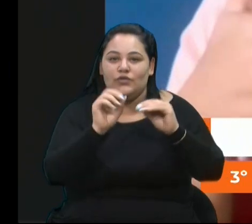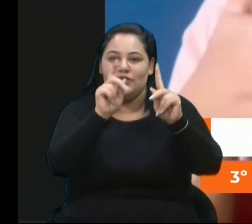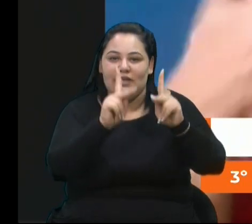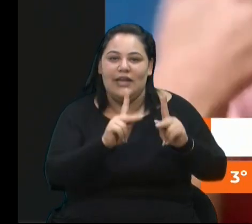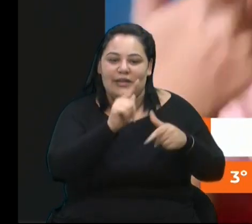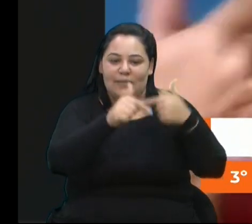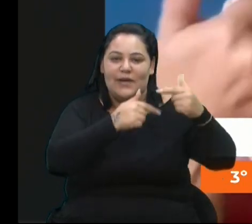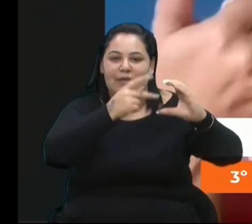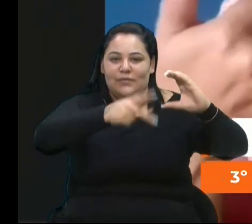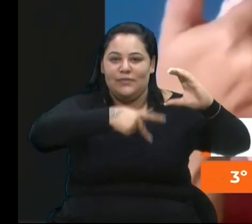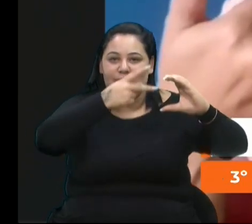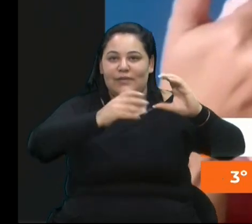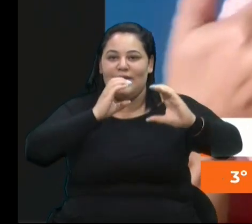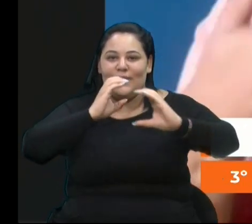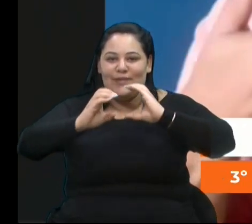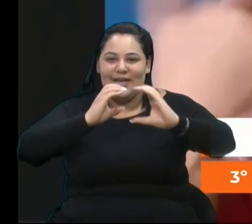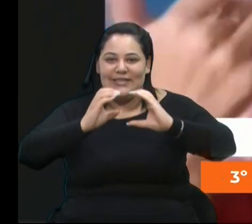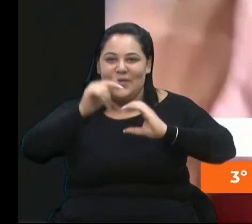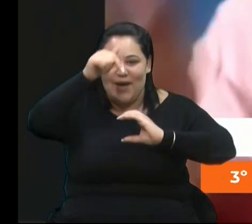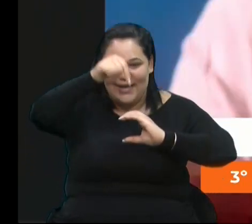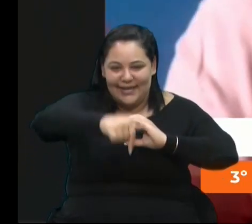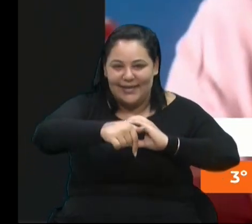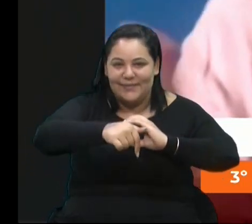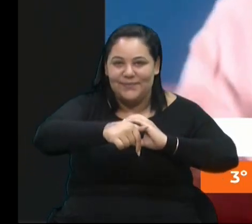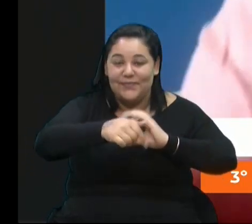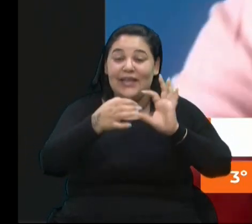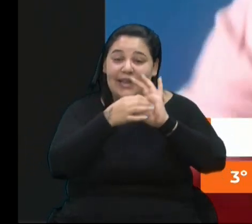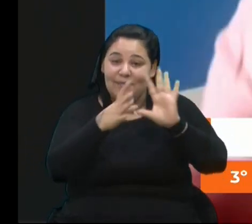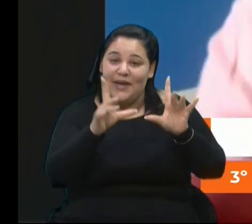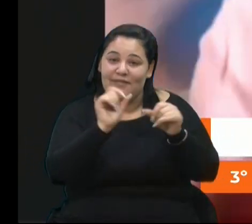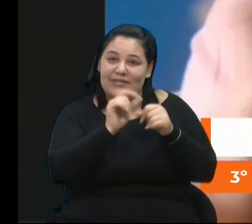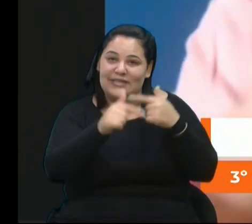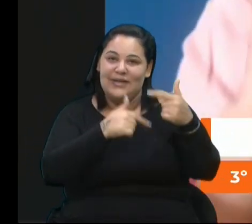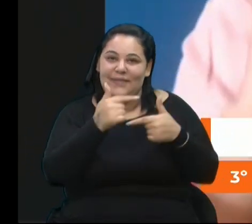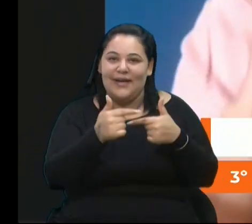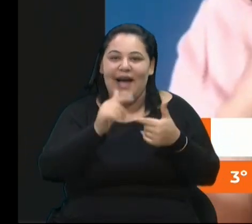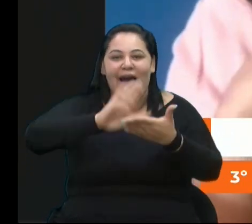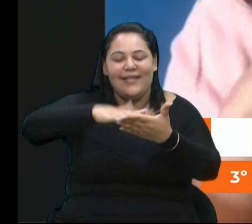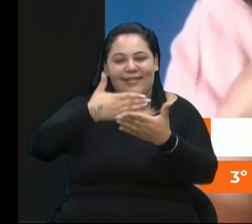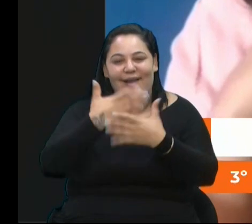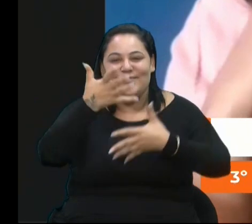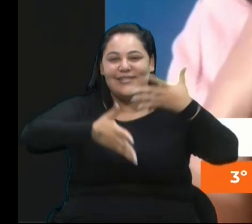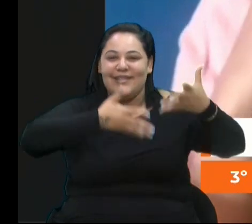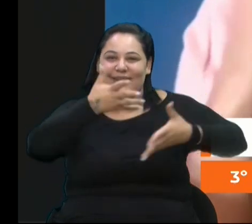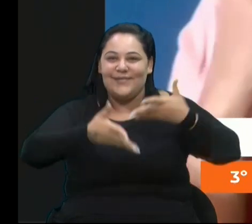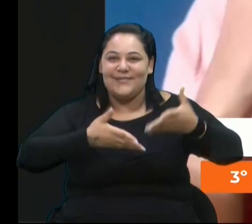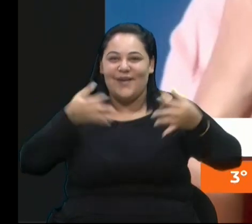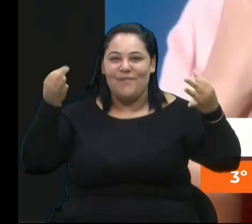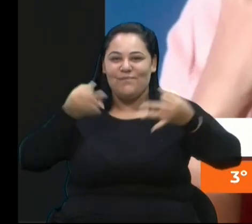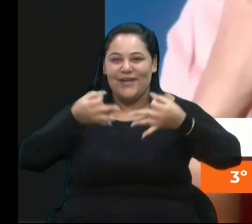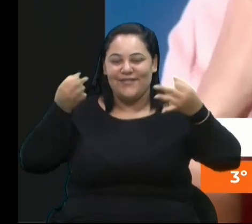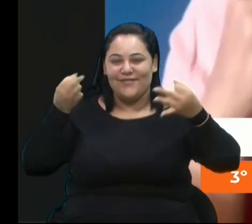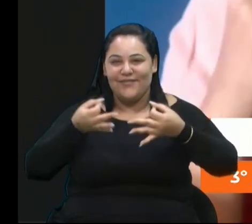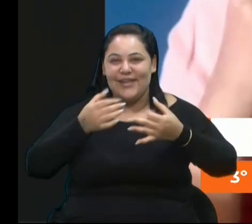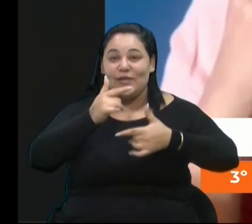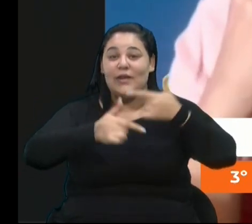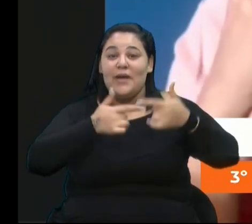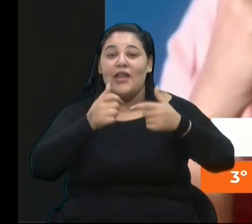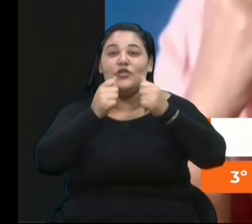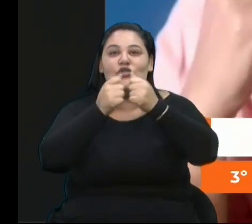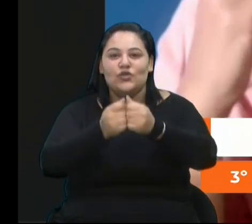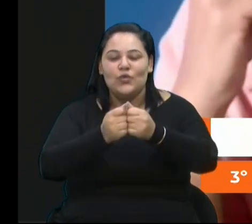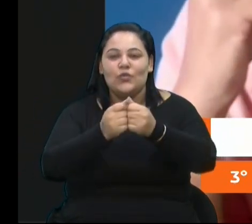TV Câmara, da comunicação aqui da casa que nos permitiu, as meninas intérpretes de Libras, que eu acho sensacional que estejam